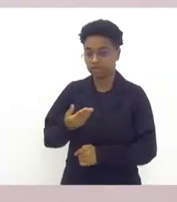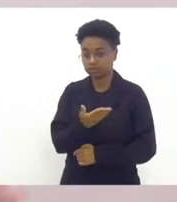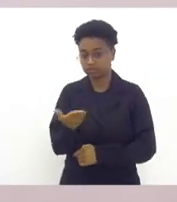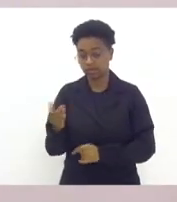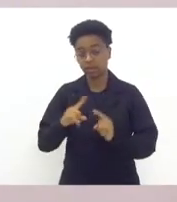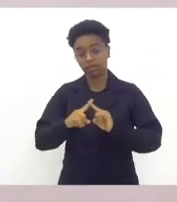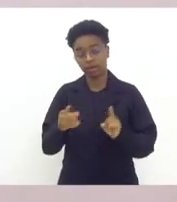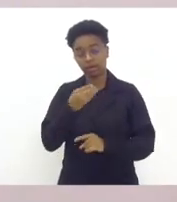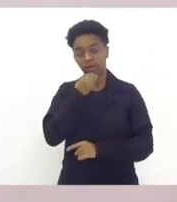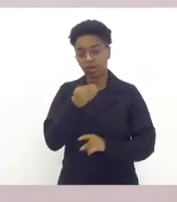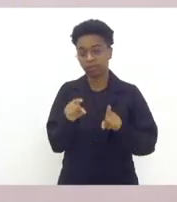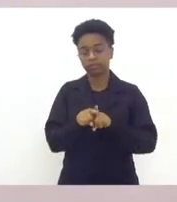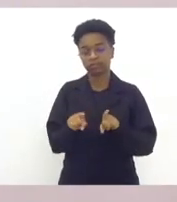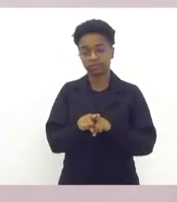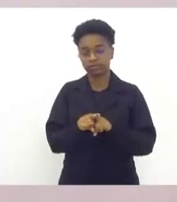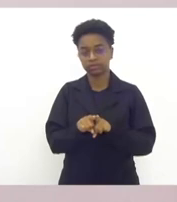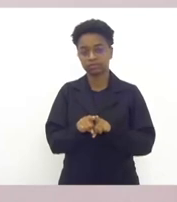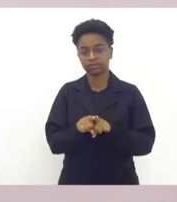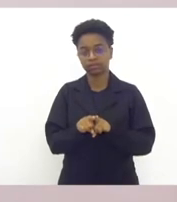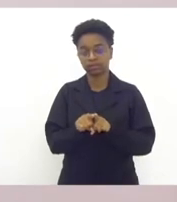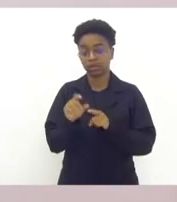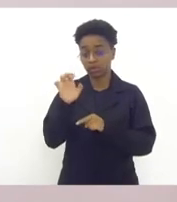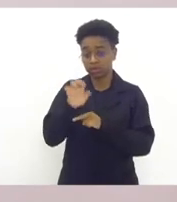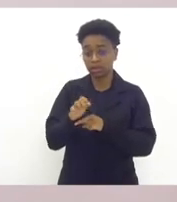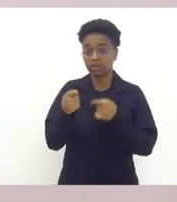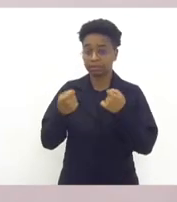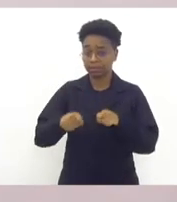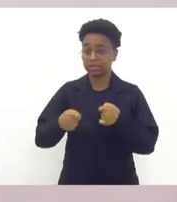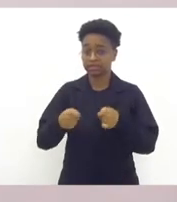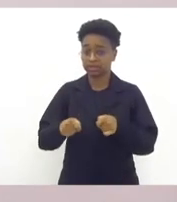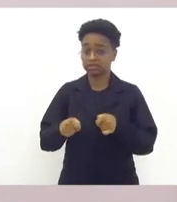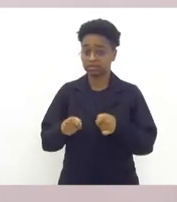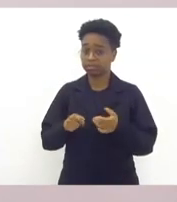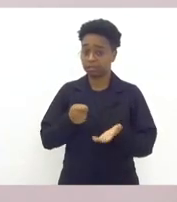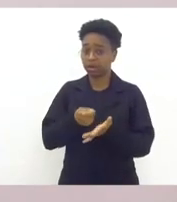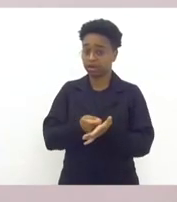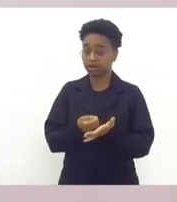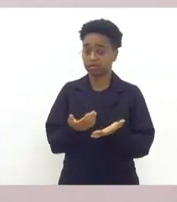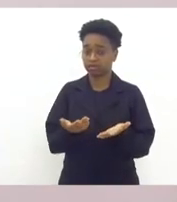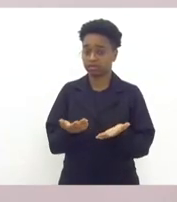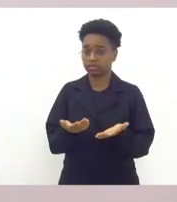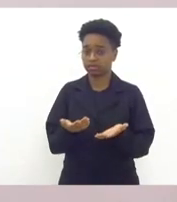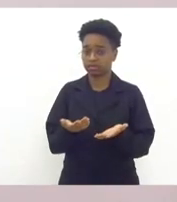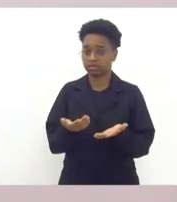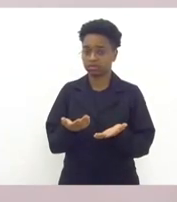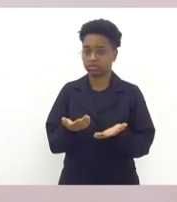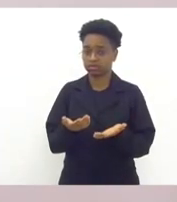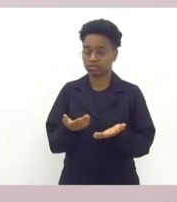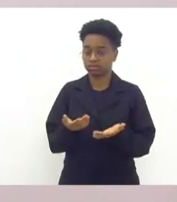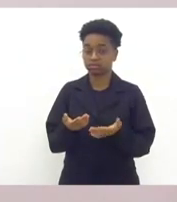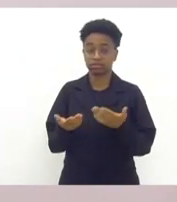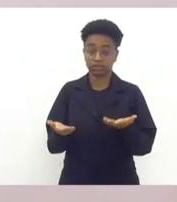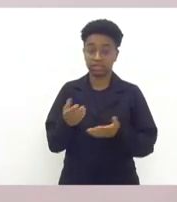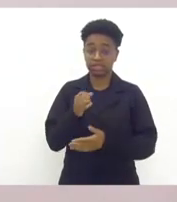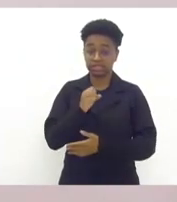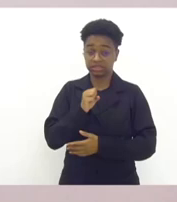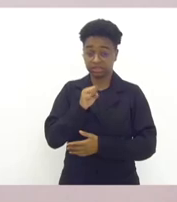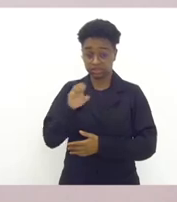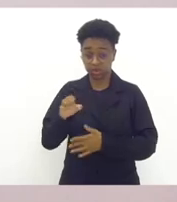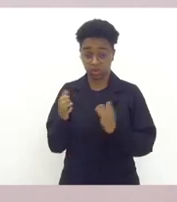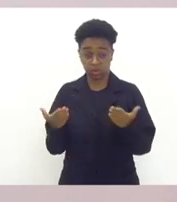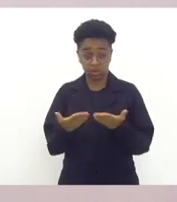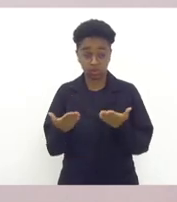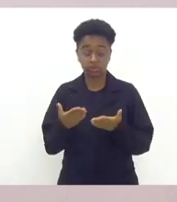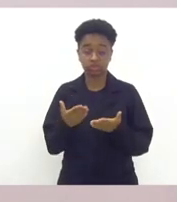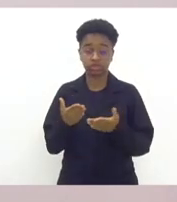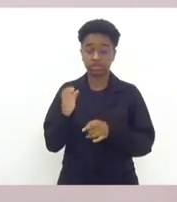evidente também que o Estado ele precisa pagar por isso. E se o Estado hoje, a